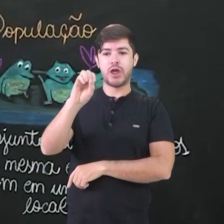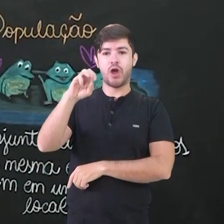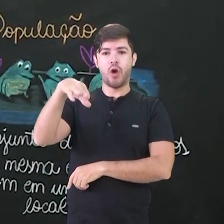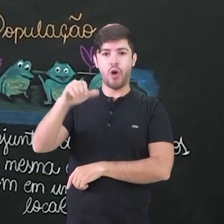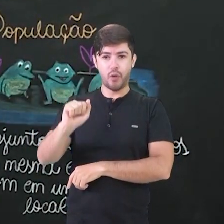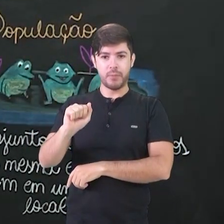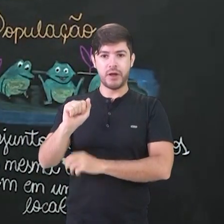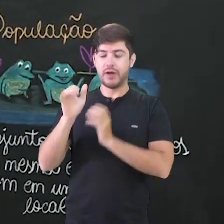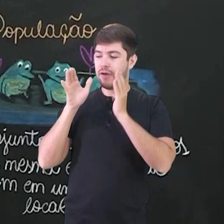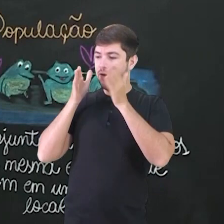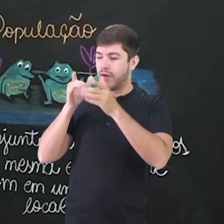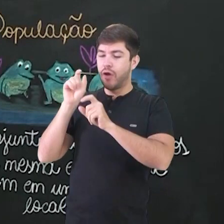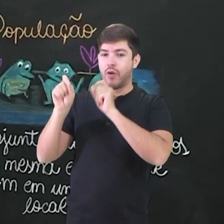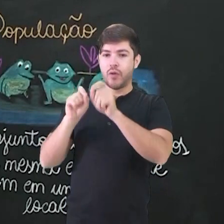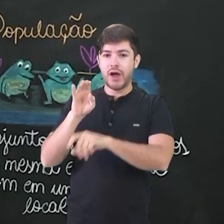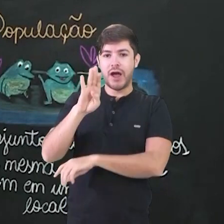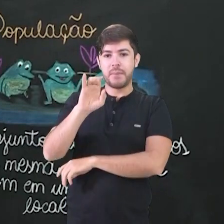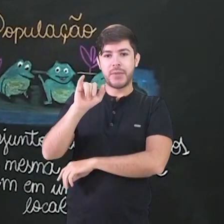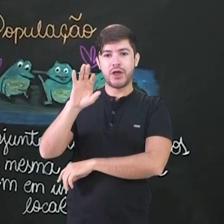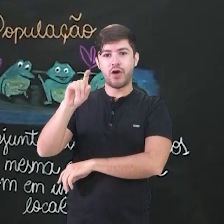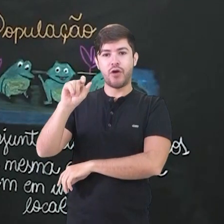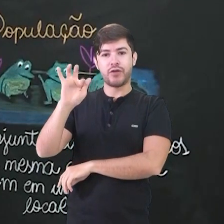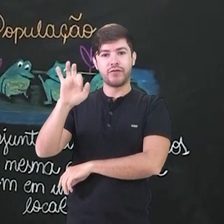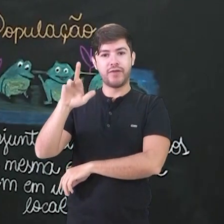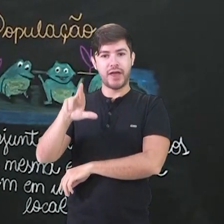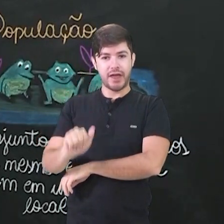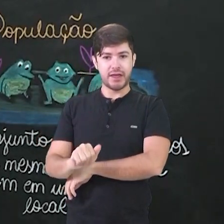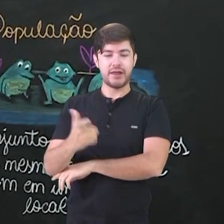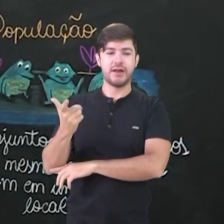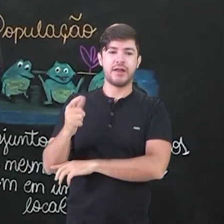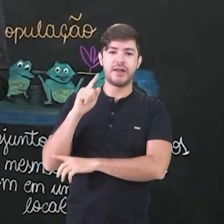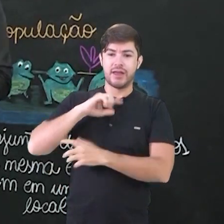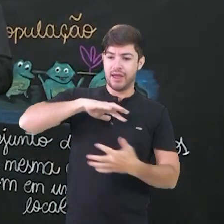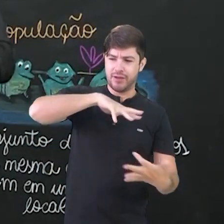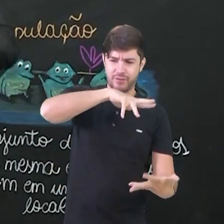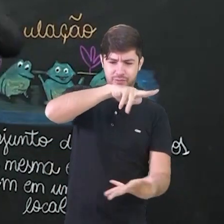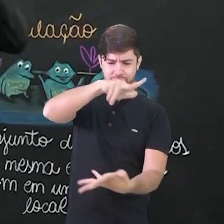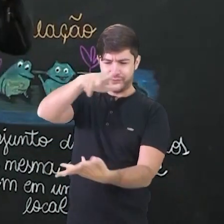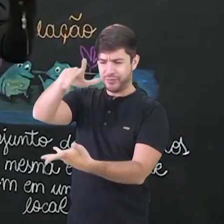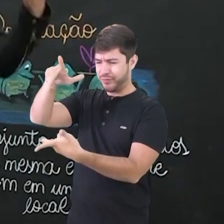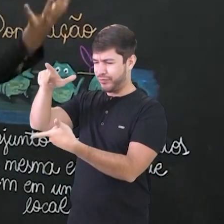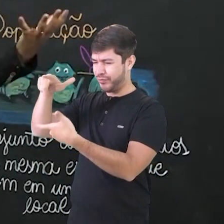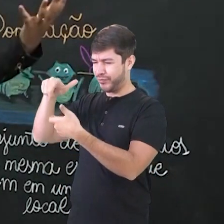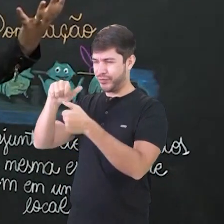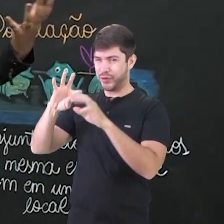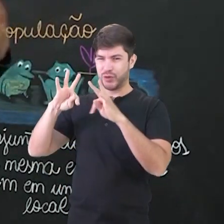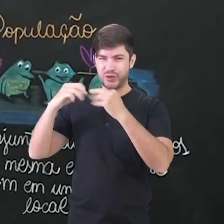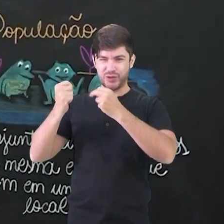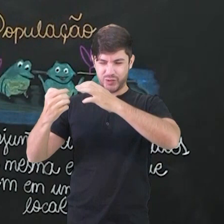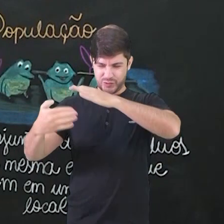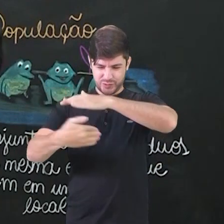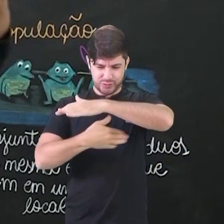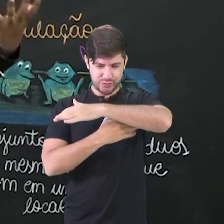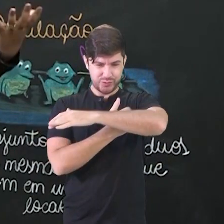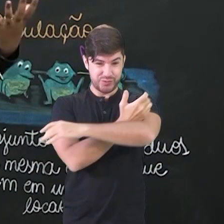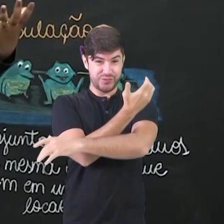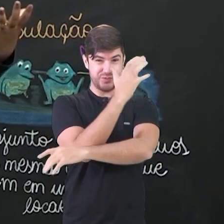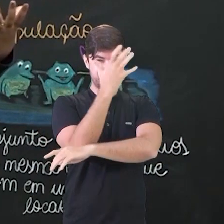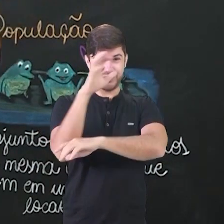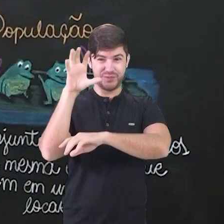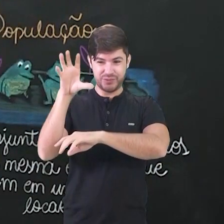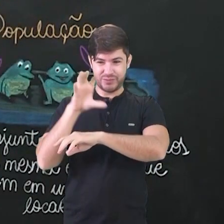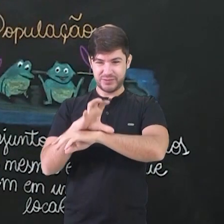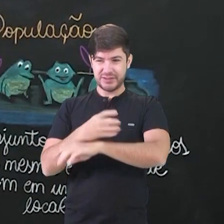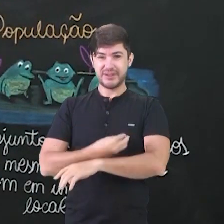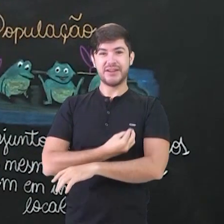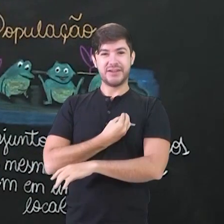eu chego então na biosfera. Biosfera, o nosso grande mundo, todos os ecossistemas, todos os locais em que